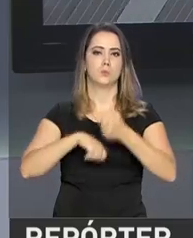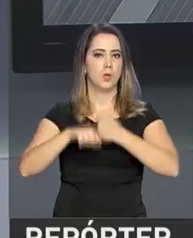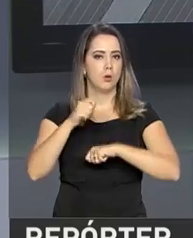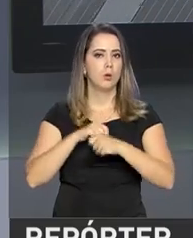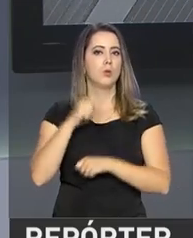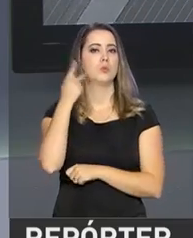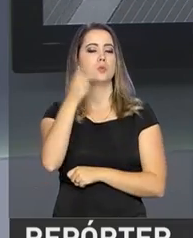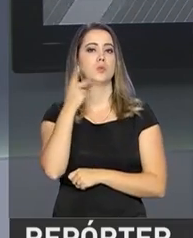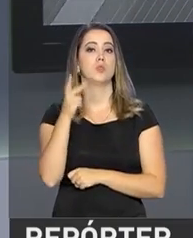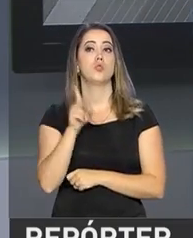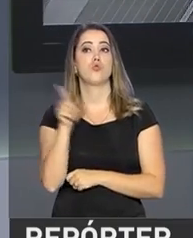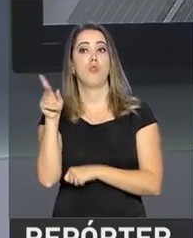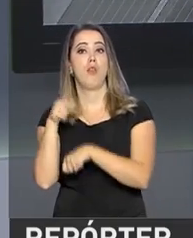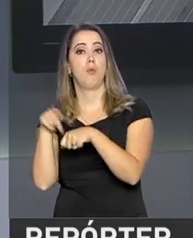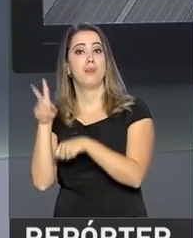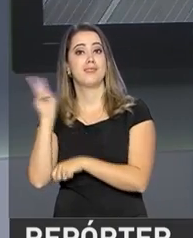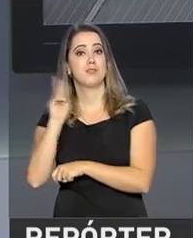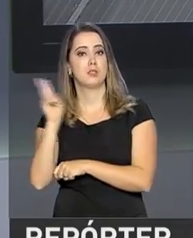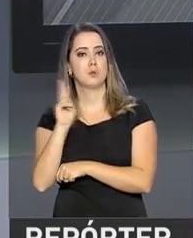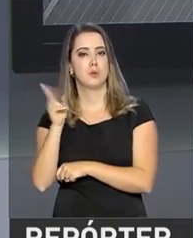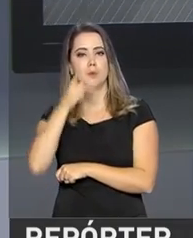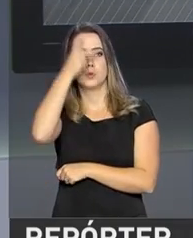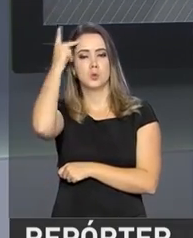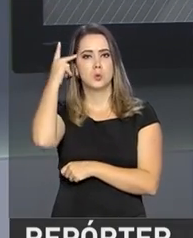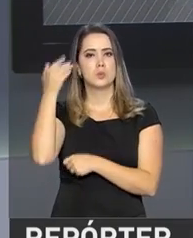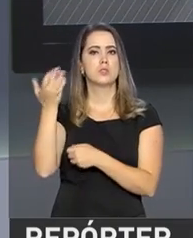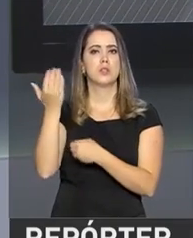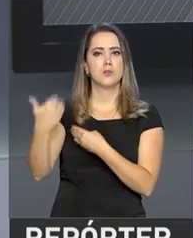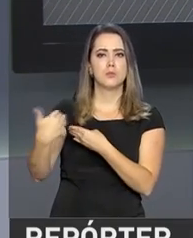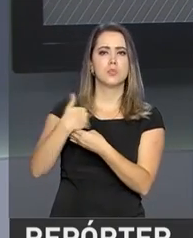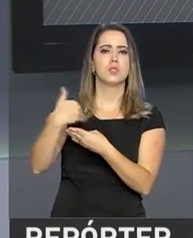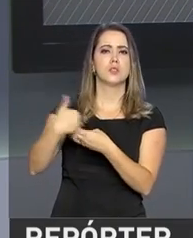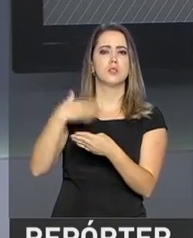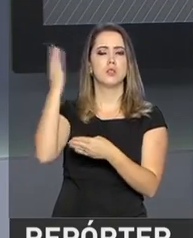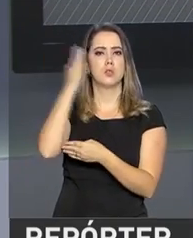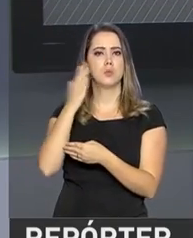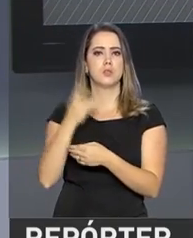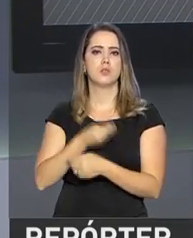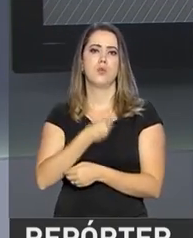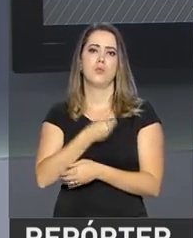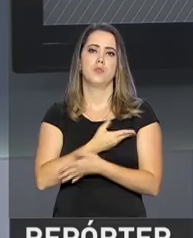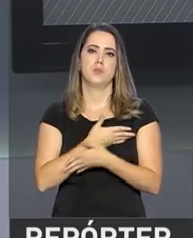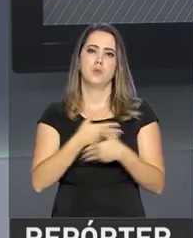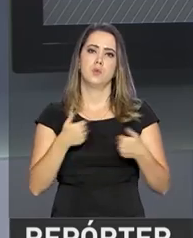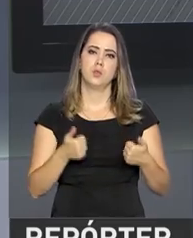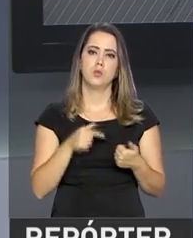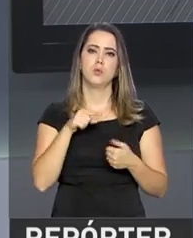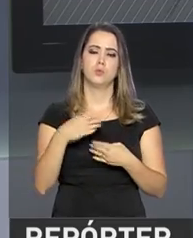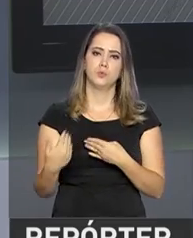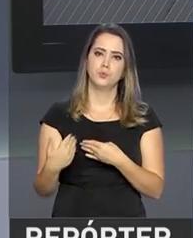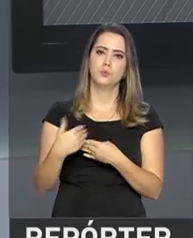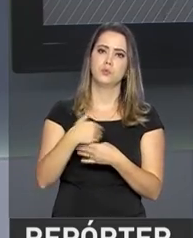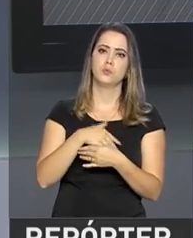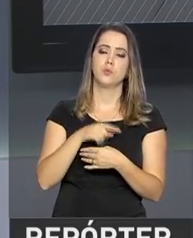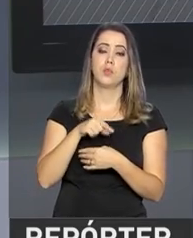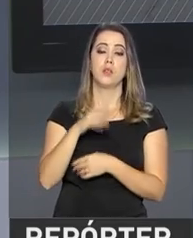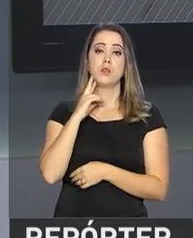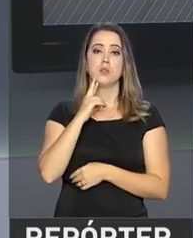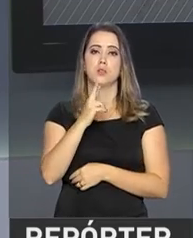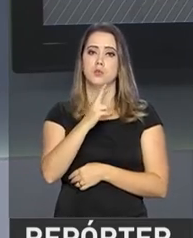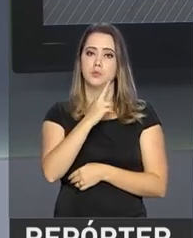enfrenta milhares de venezuelanos ainda tentam entrar no brasil à procura de uma vida melhor e eles entram em sua maioria por